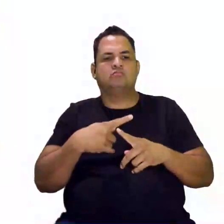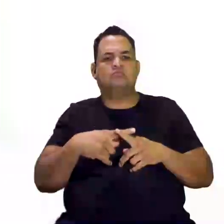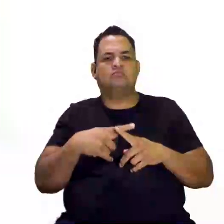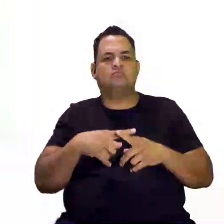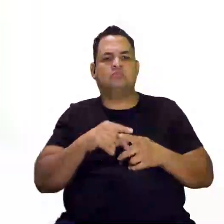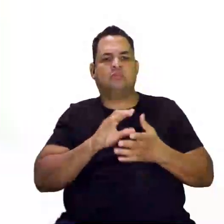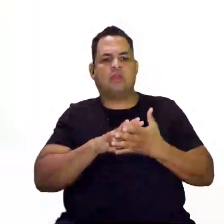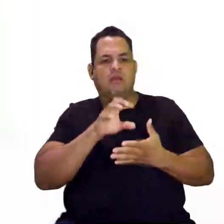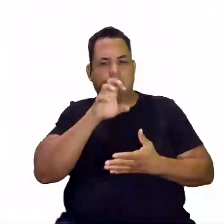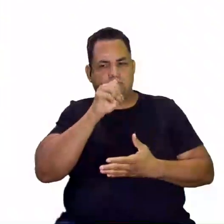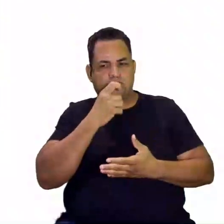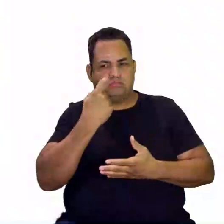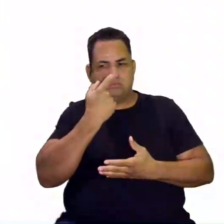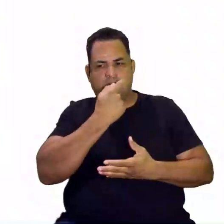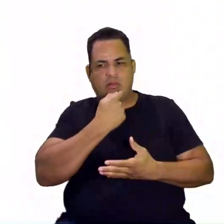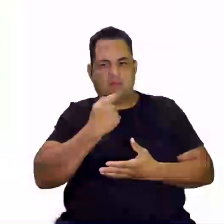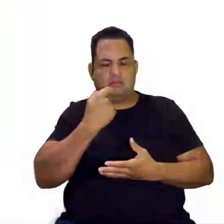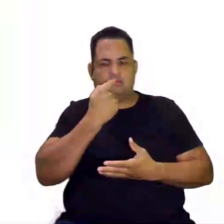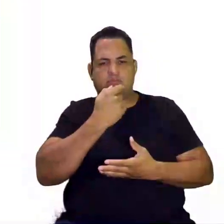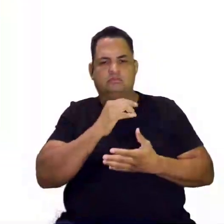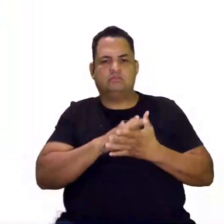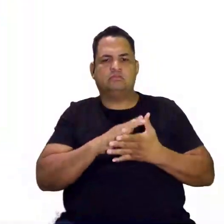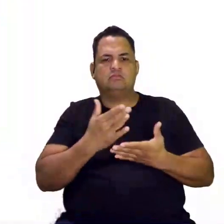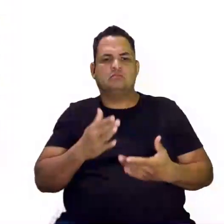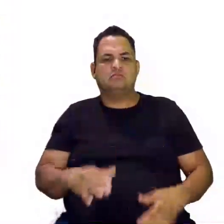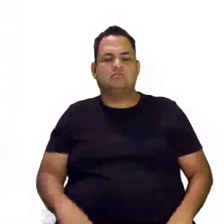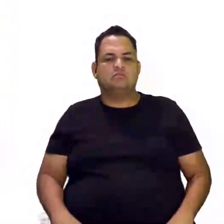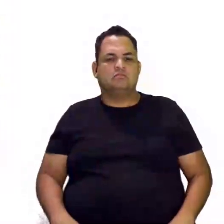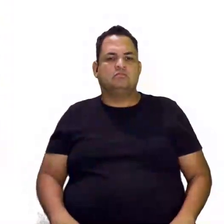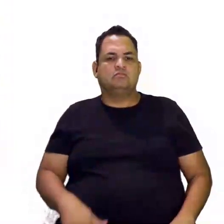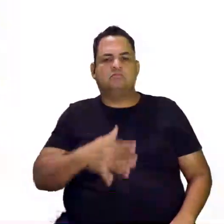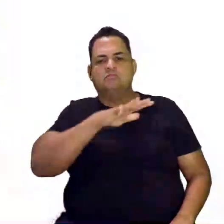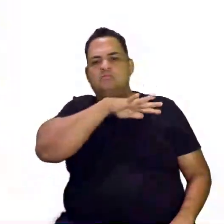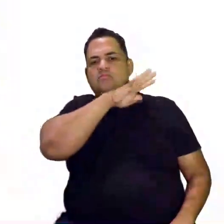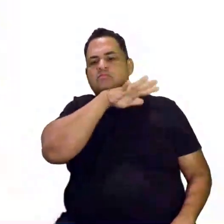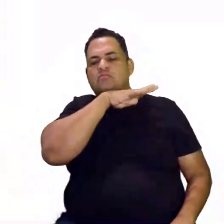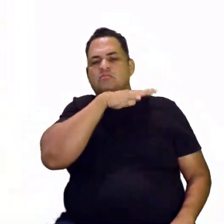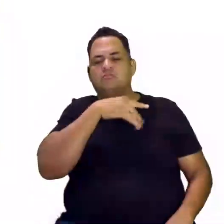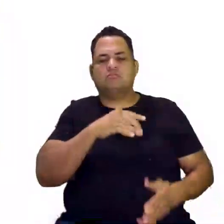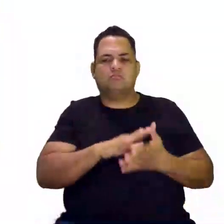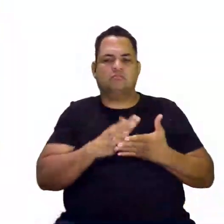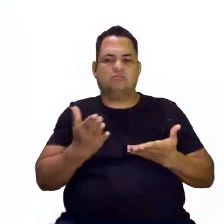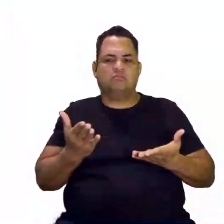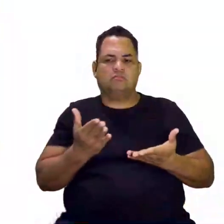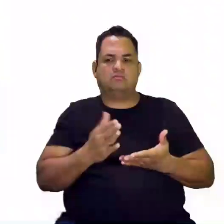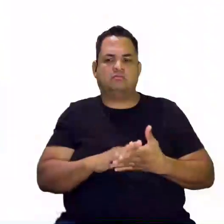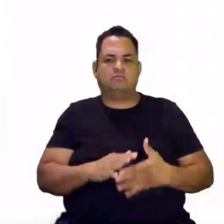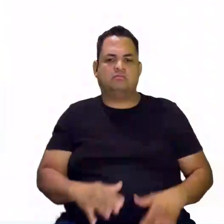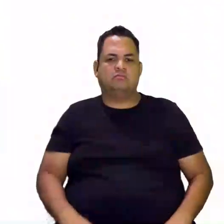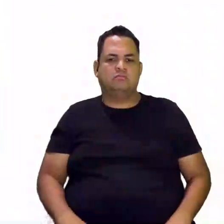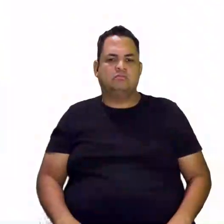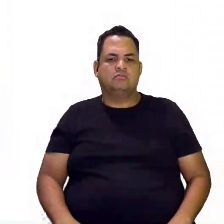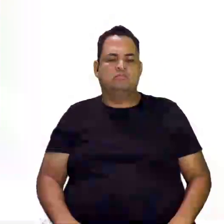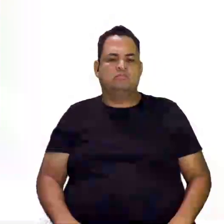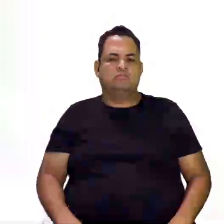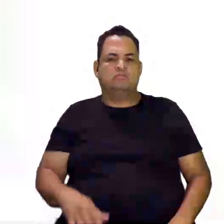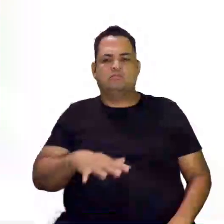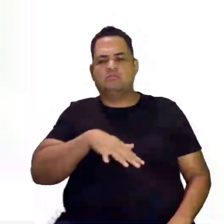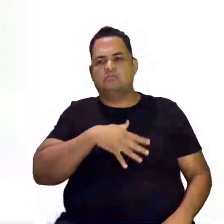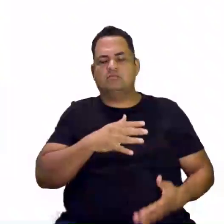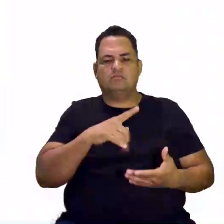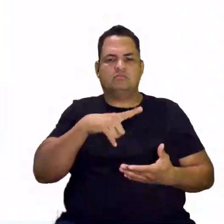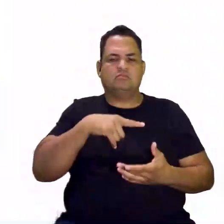da mandíbula, tá bom? Então esses animais ali, eles estavam presentes outrora